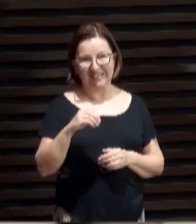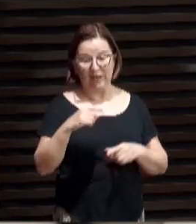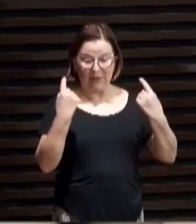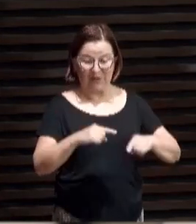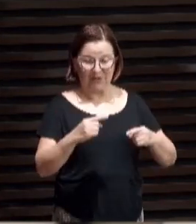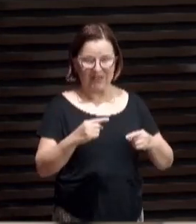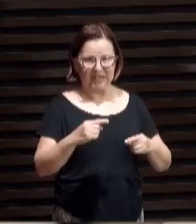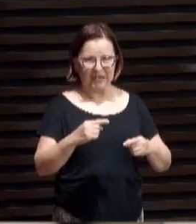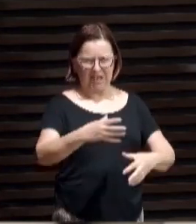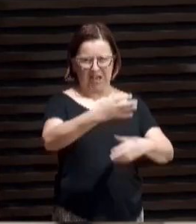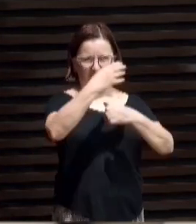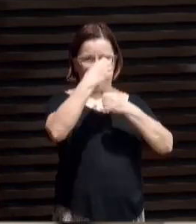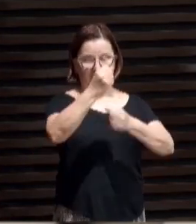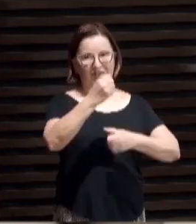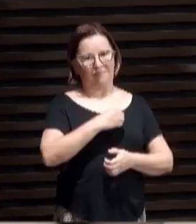pecado.